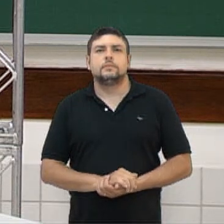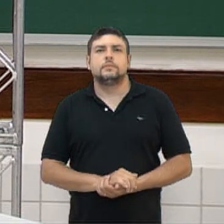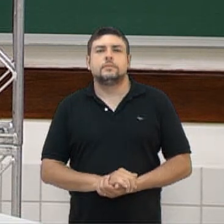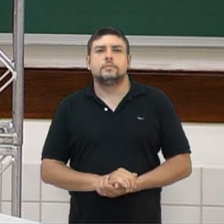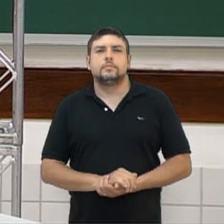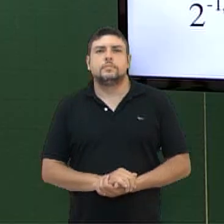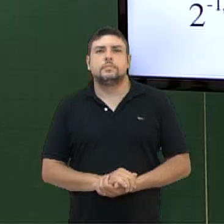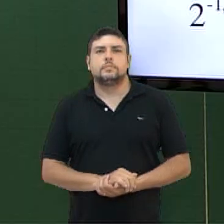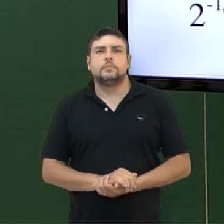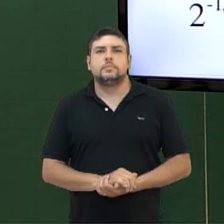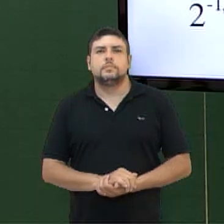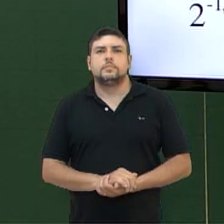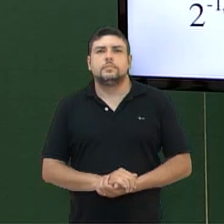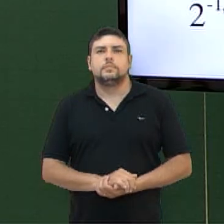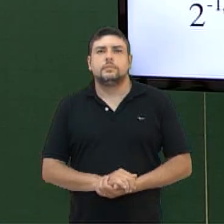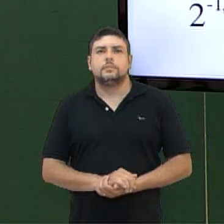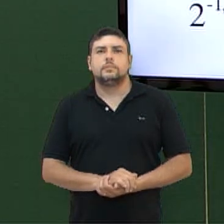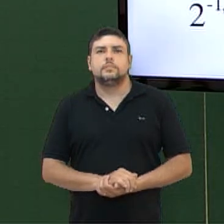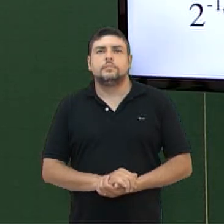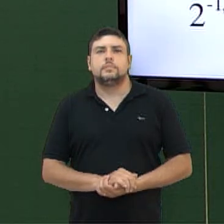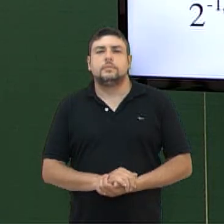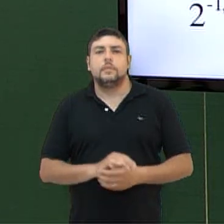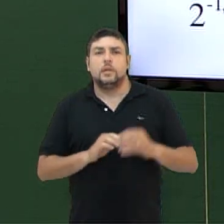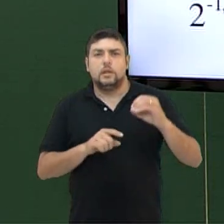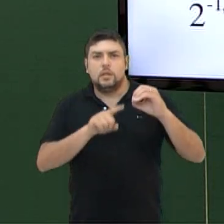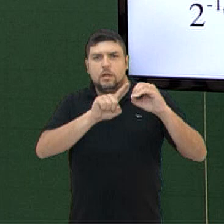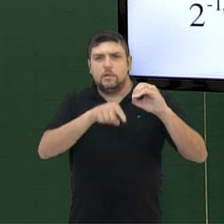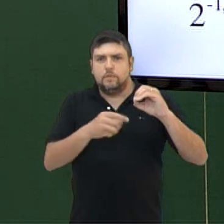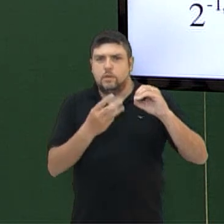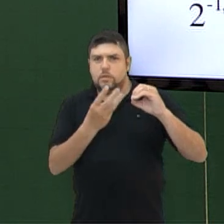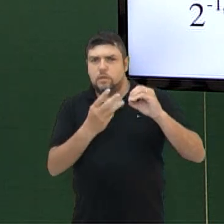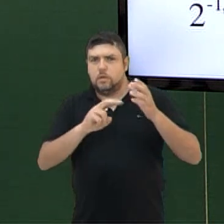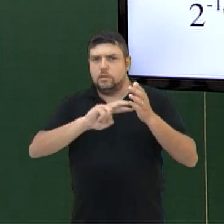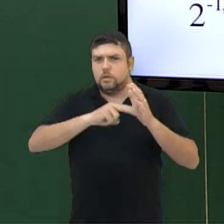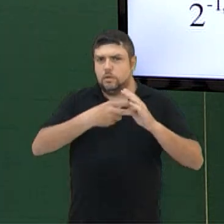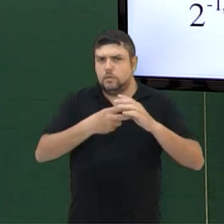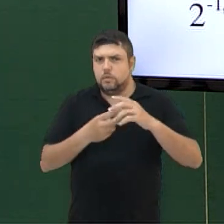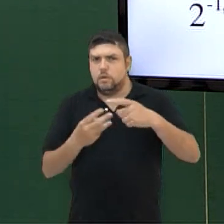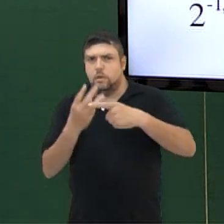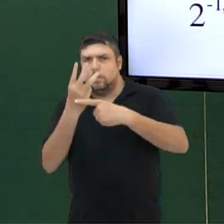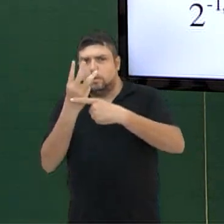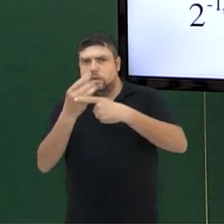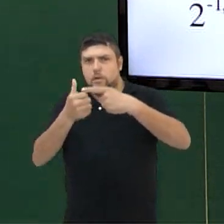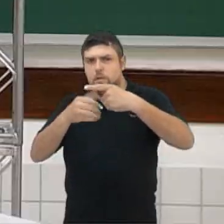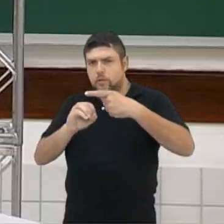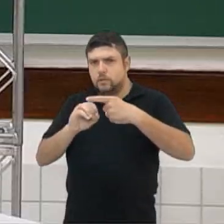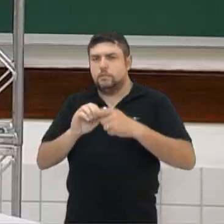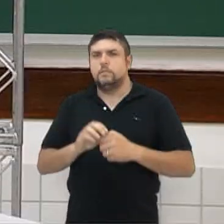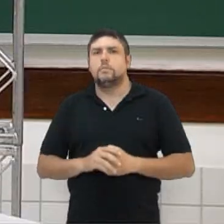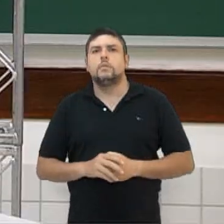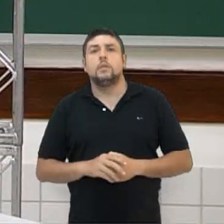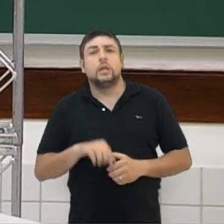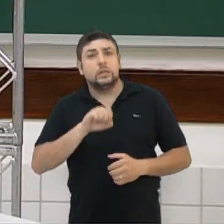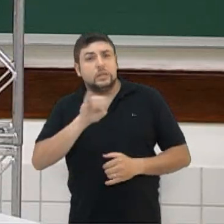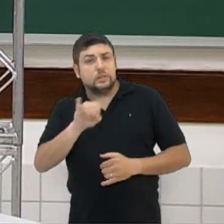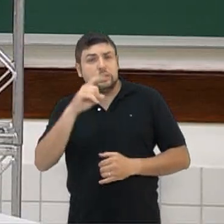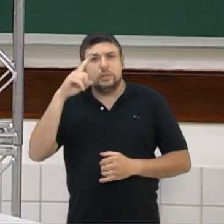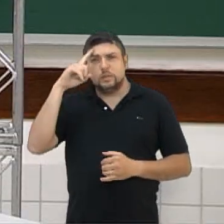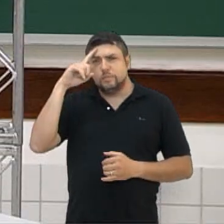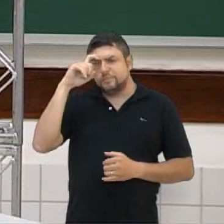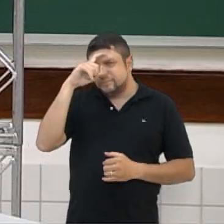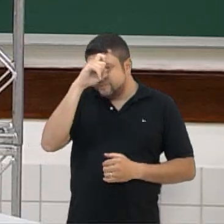0,3 é a mesma coisa que 3 décimos. Se você tem alguma dificuldade, um recadinho antes, se você tem alguma